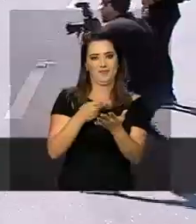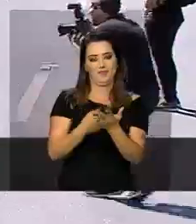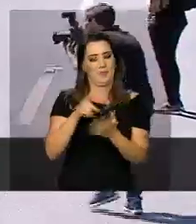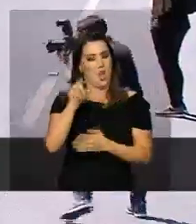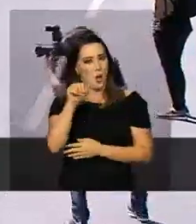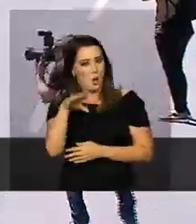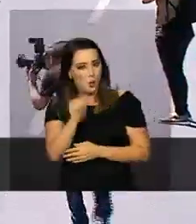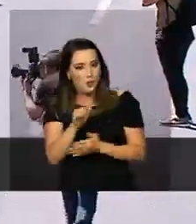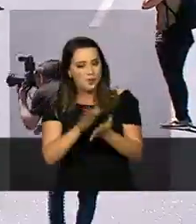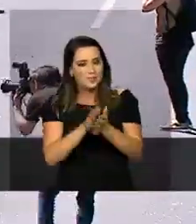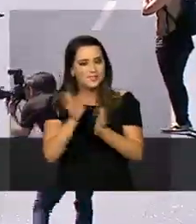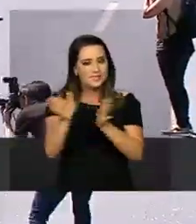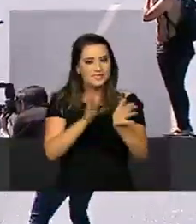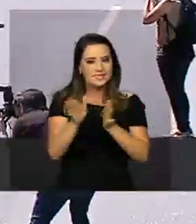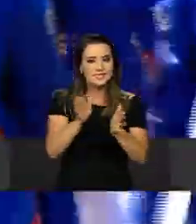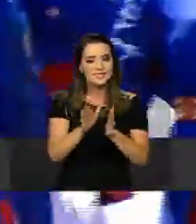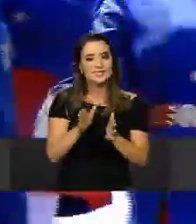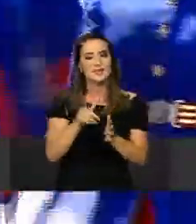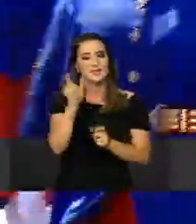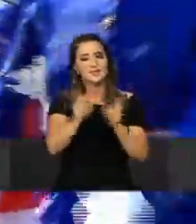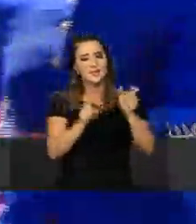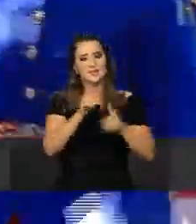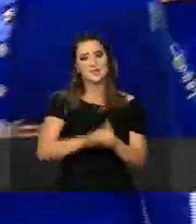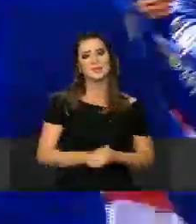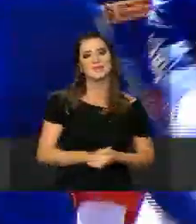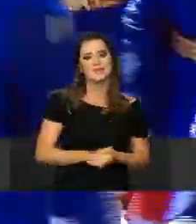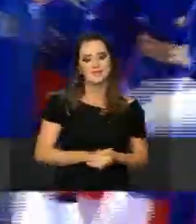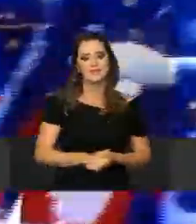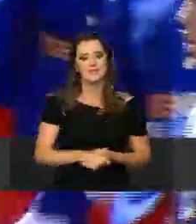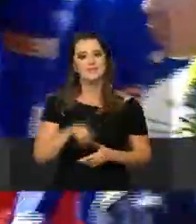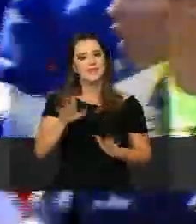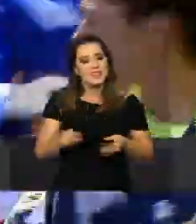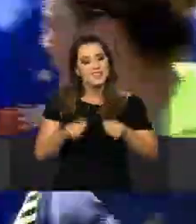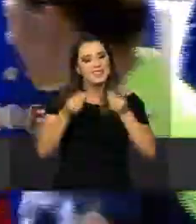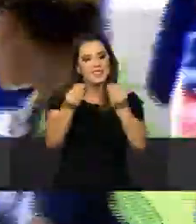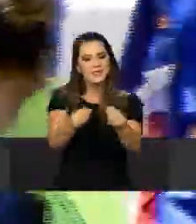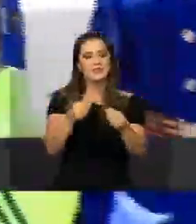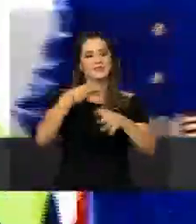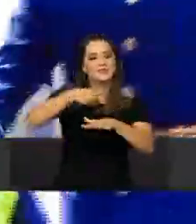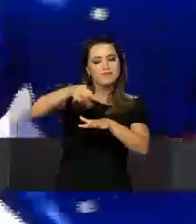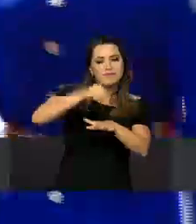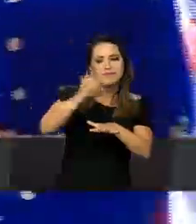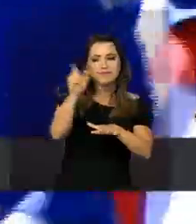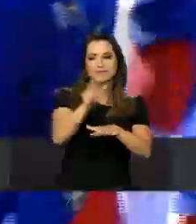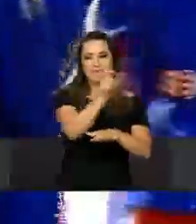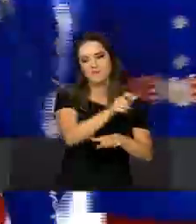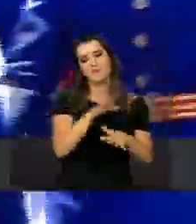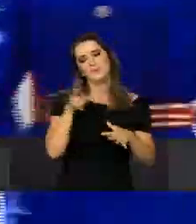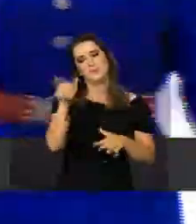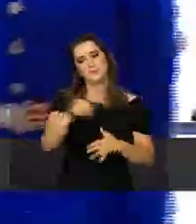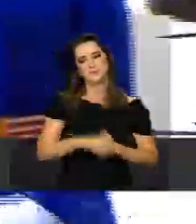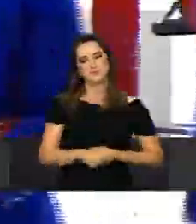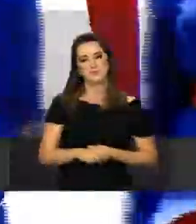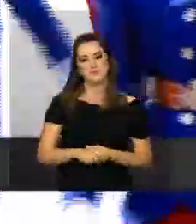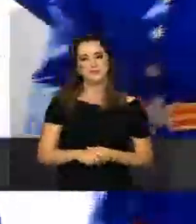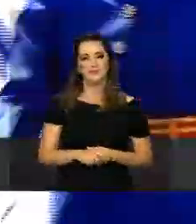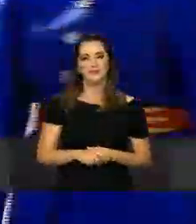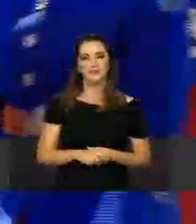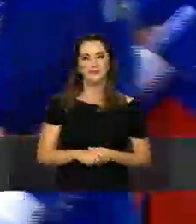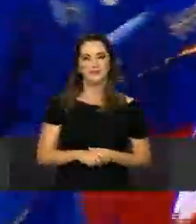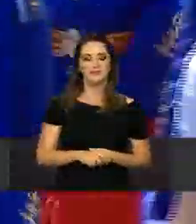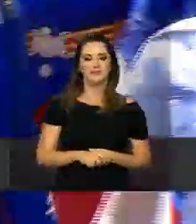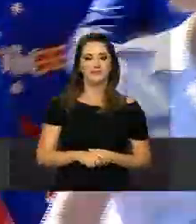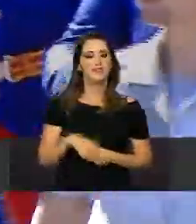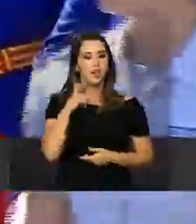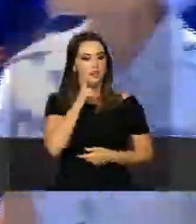levar acessibilidade ao público. Levando informação aí para todo mundo. Aí nós estamos vendo já o